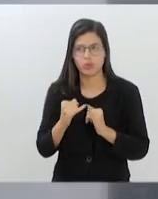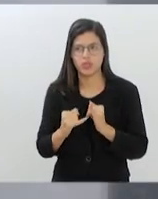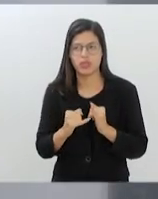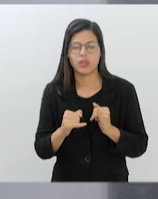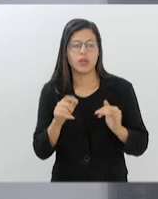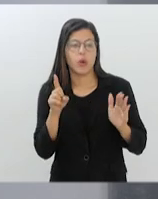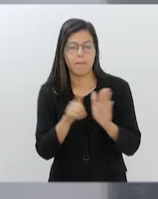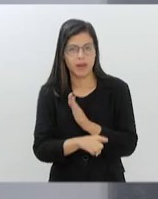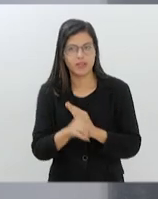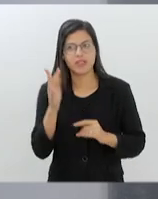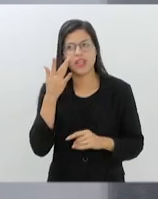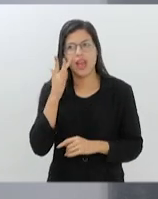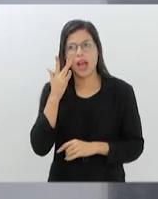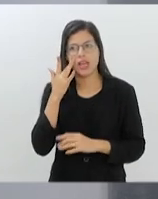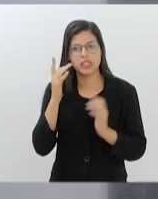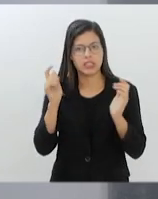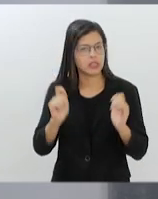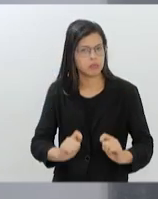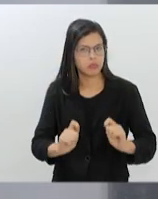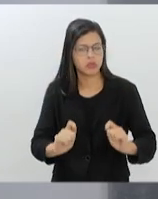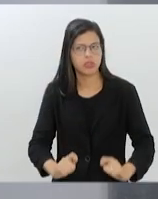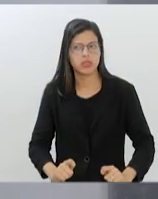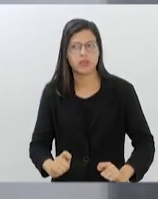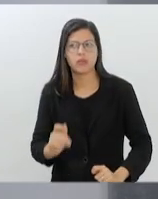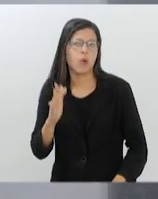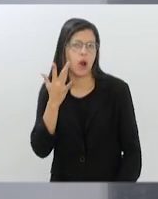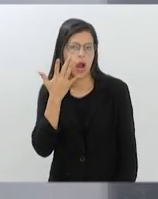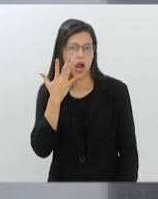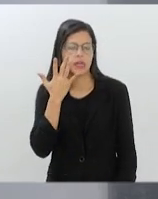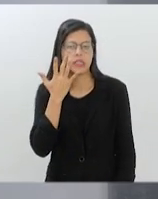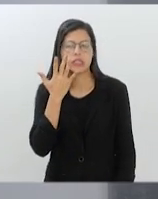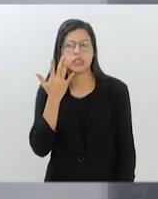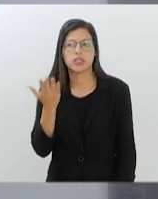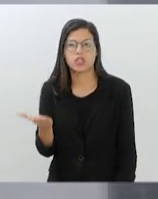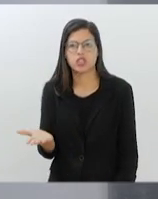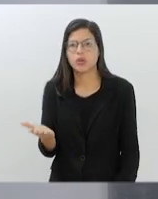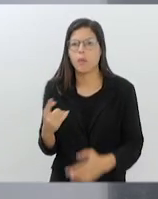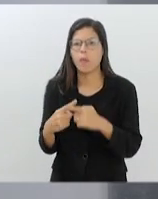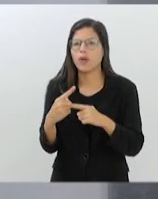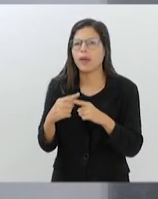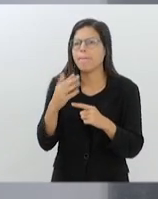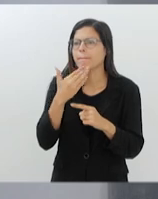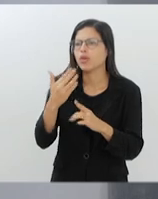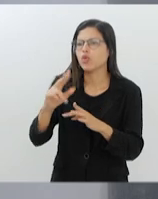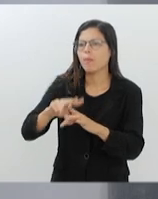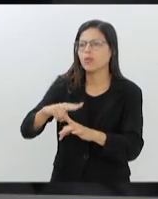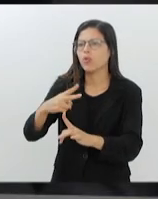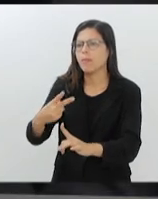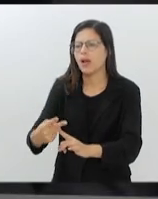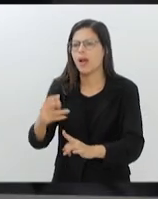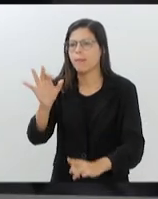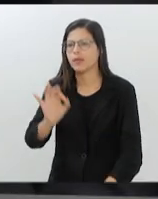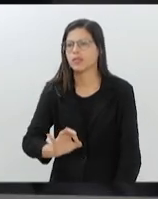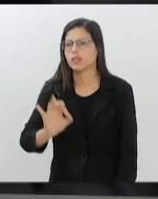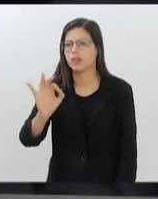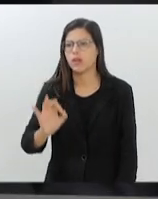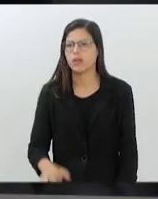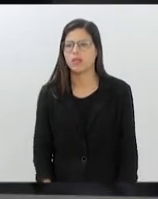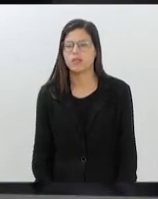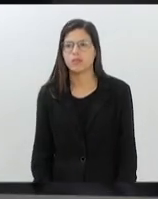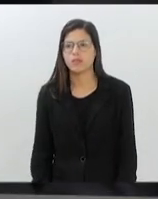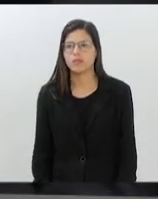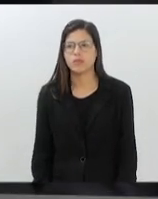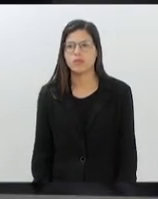acha que esse valor é suficiente a senhora falou que acha Acho então se a senhora acha por que que a senhora pediu para dobrar o percentual o percentual de